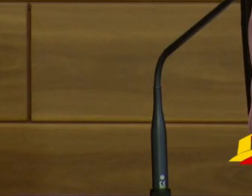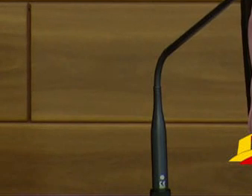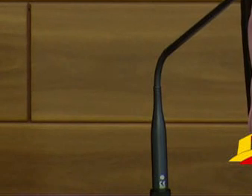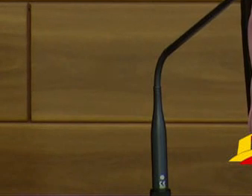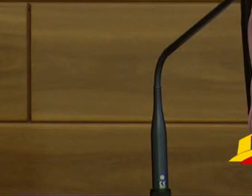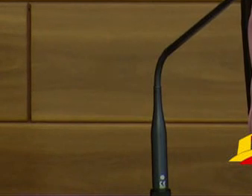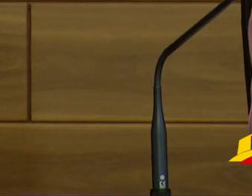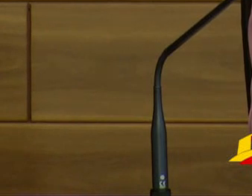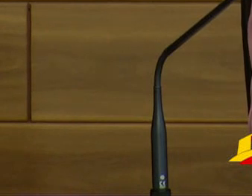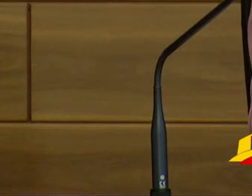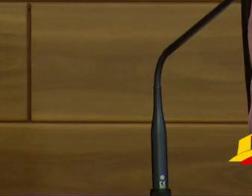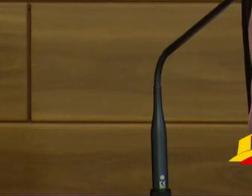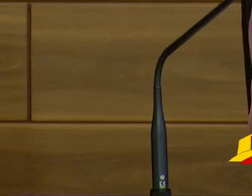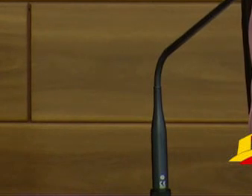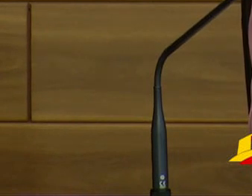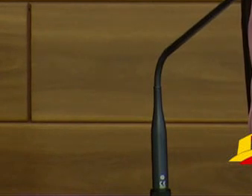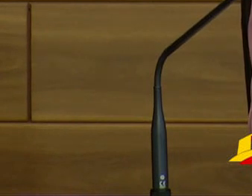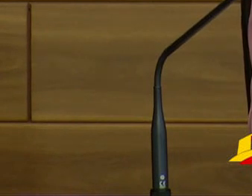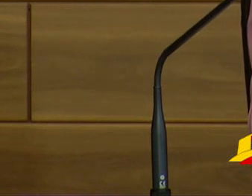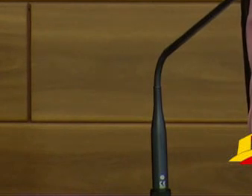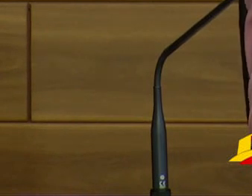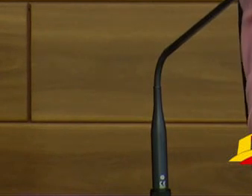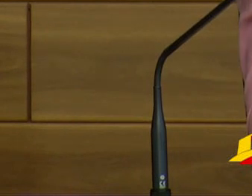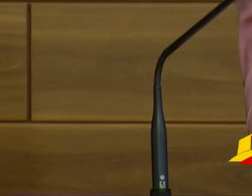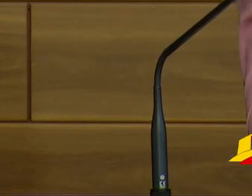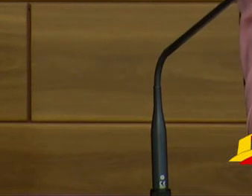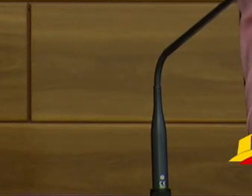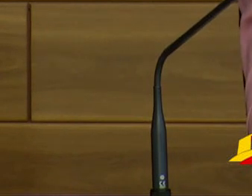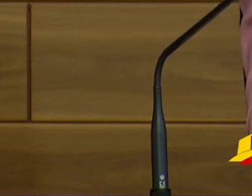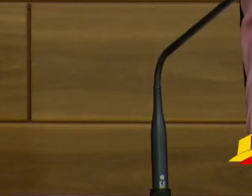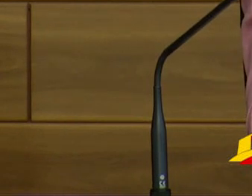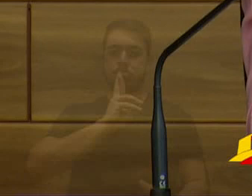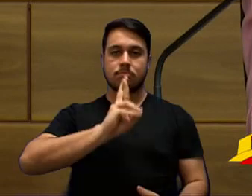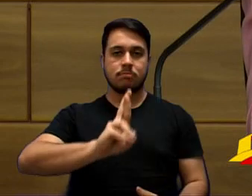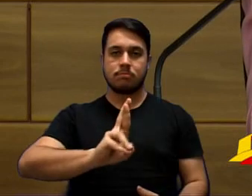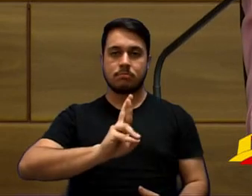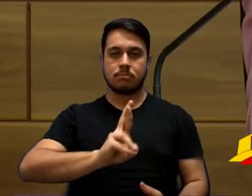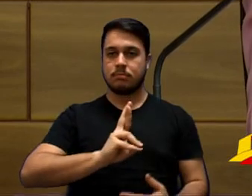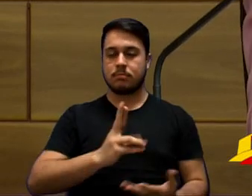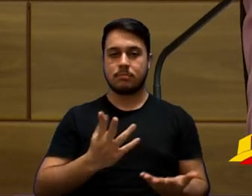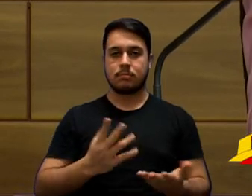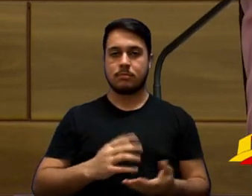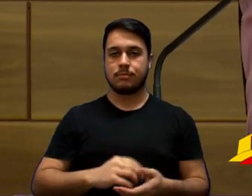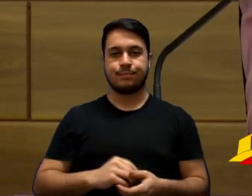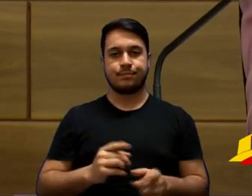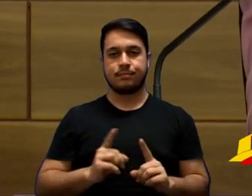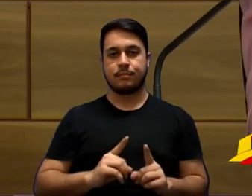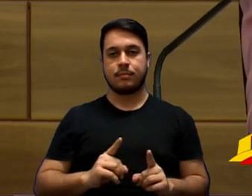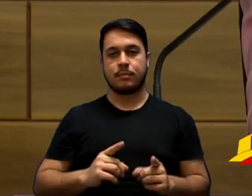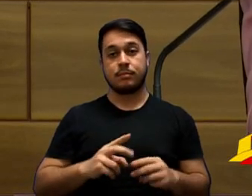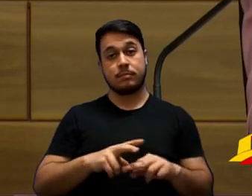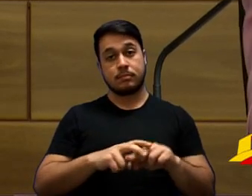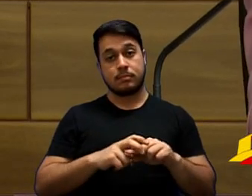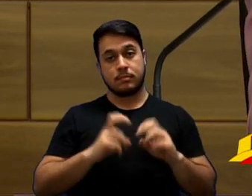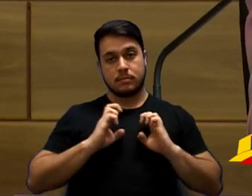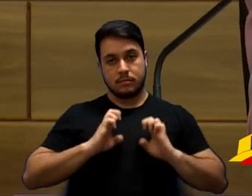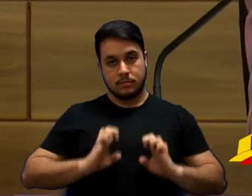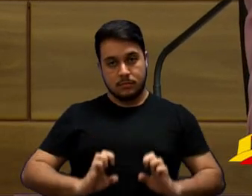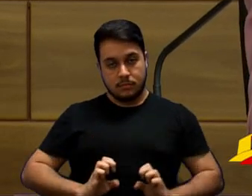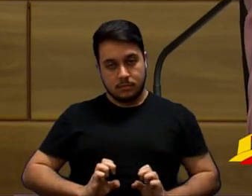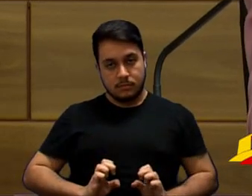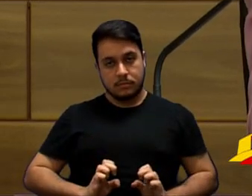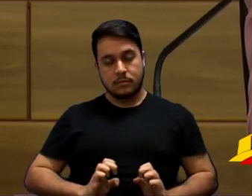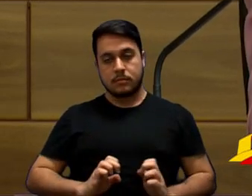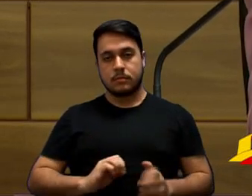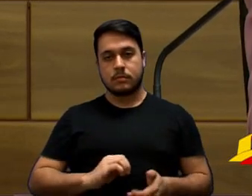assim é e não posso responder até por uma questão de ética a com relação ao que